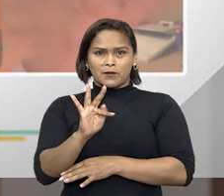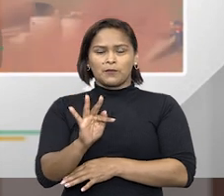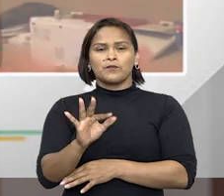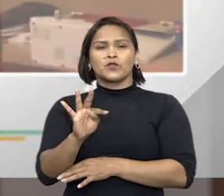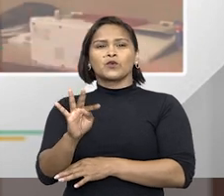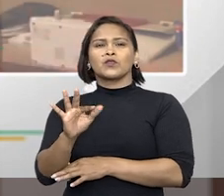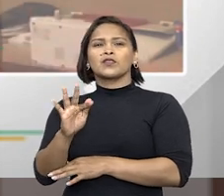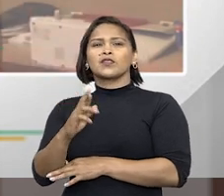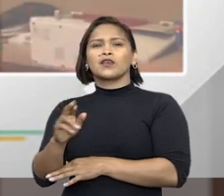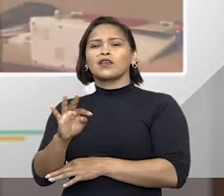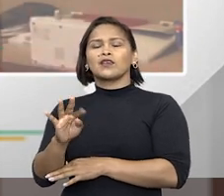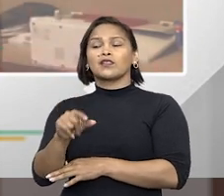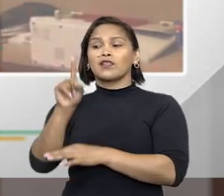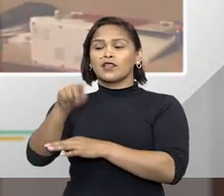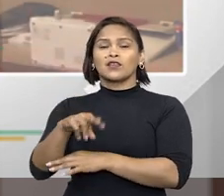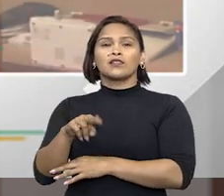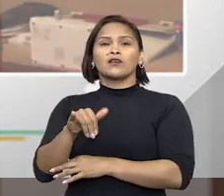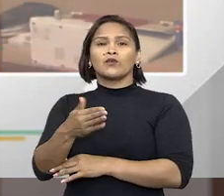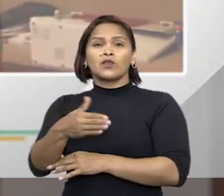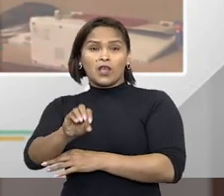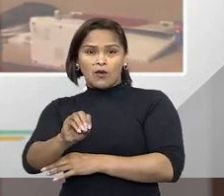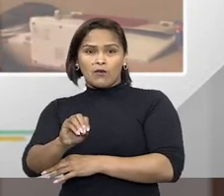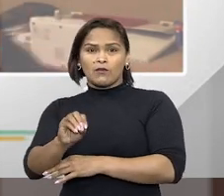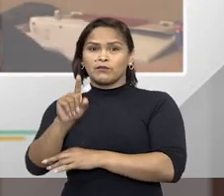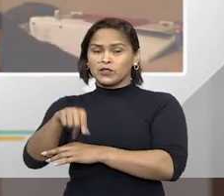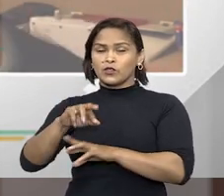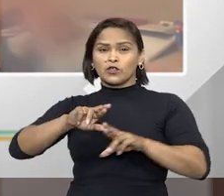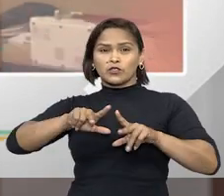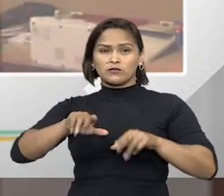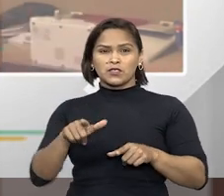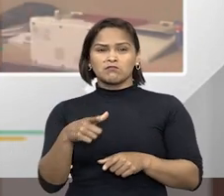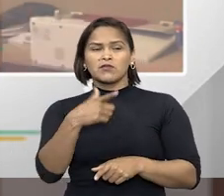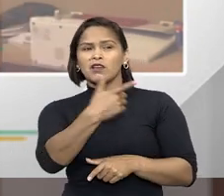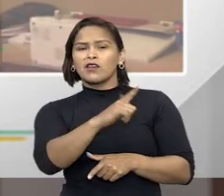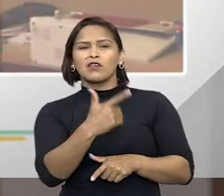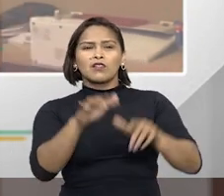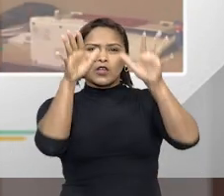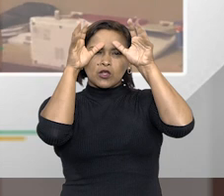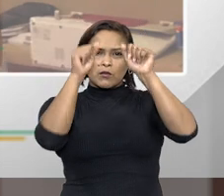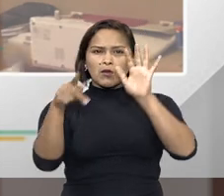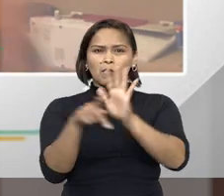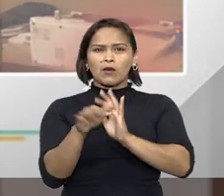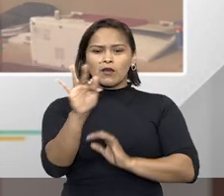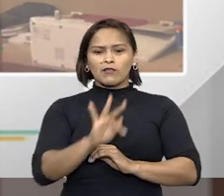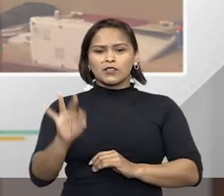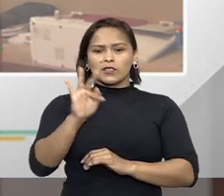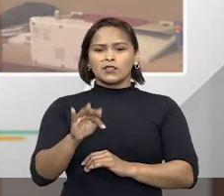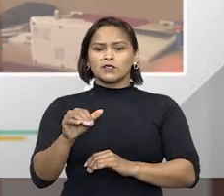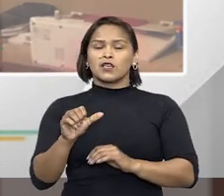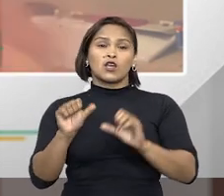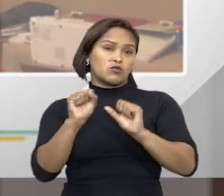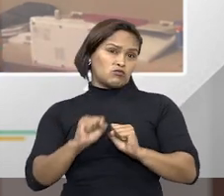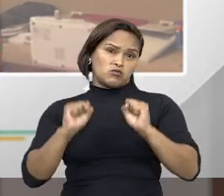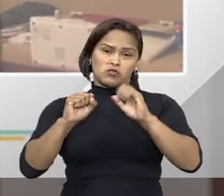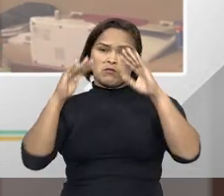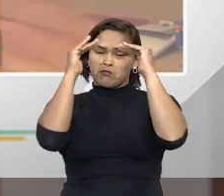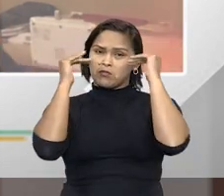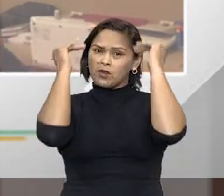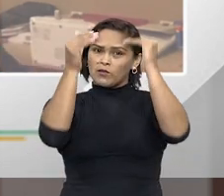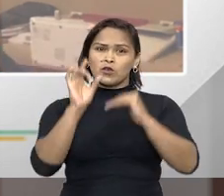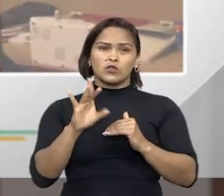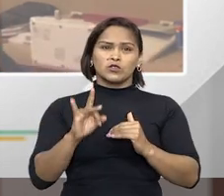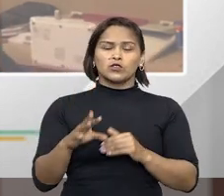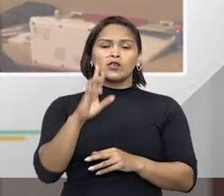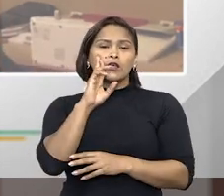o tribunal da União Federal, né? Da União. E não havia um tribunal da federação. O Supremo era a Suprema Corte, que ele não só